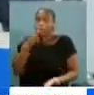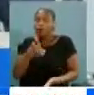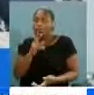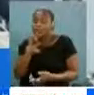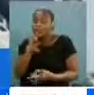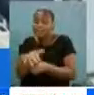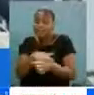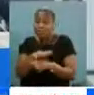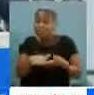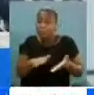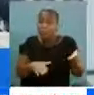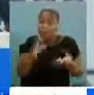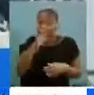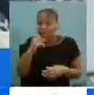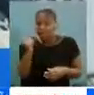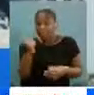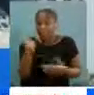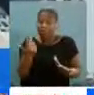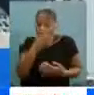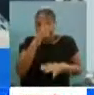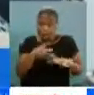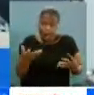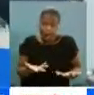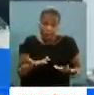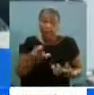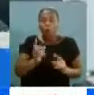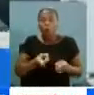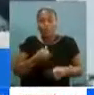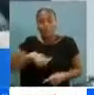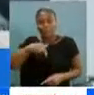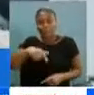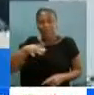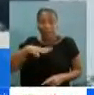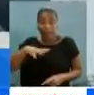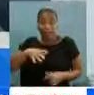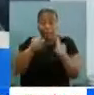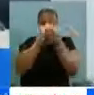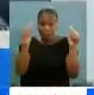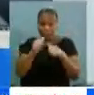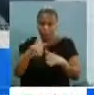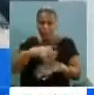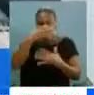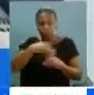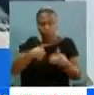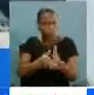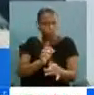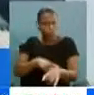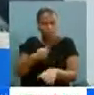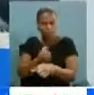face às emergências caso elas vierem a ocorrer. Portanto, o que nós queremos aqui é ter um sistema que garanta todo o tempo uma